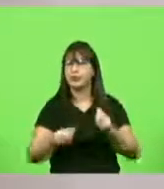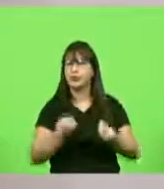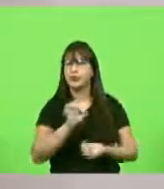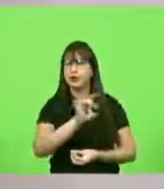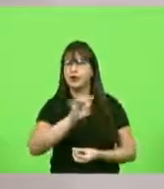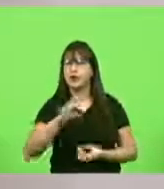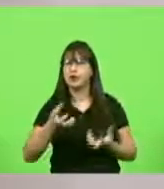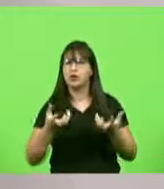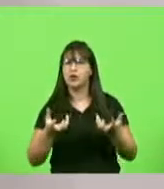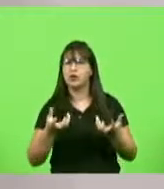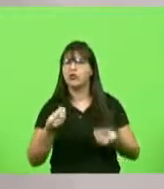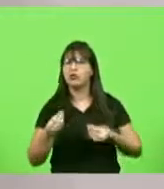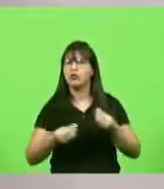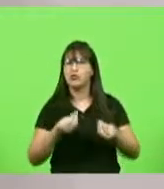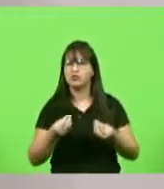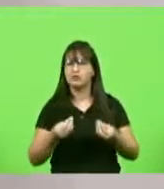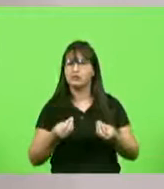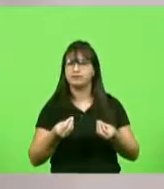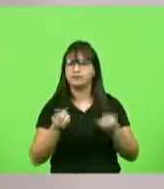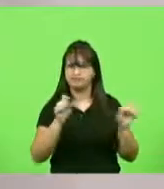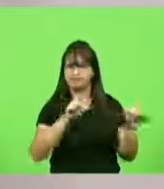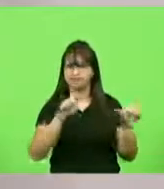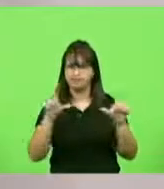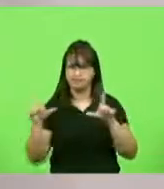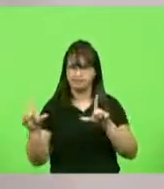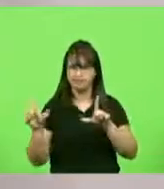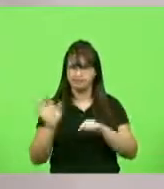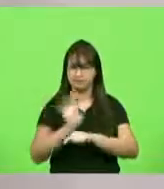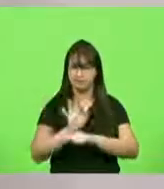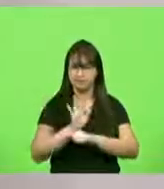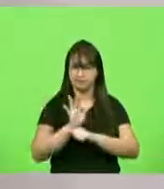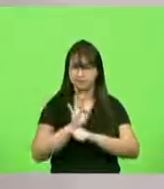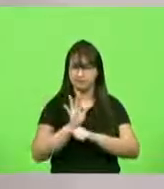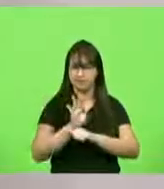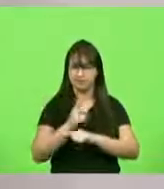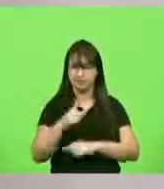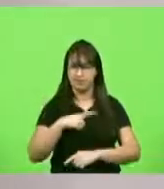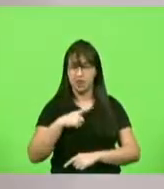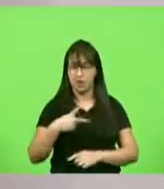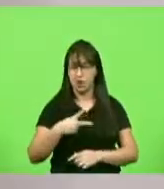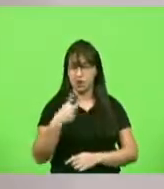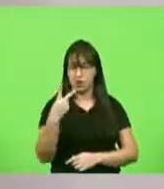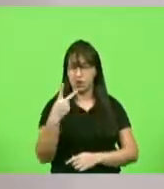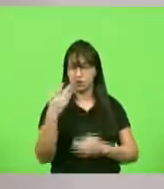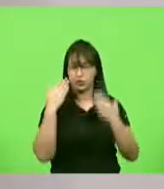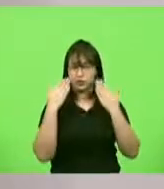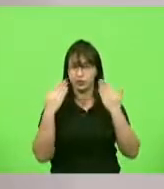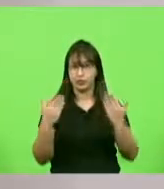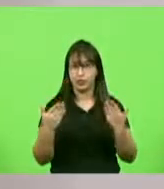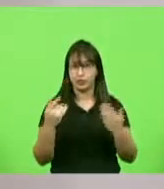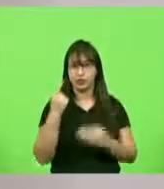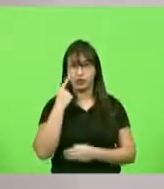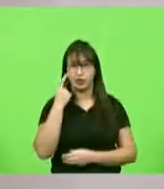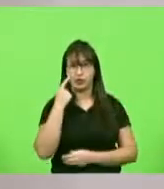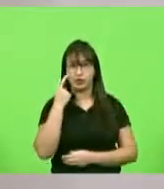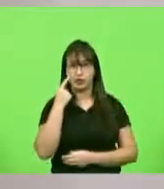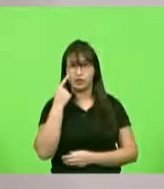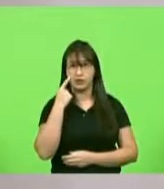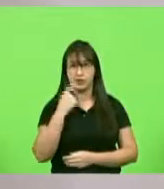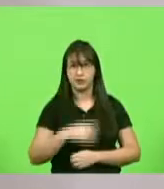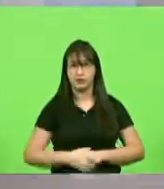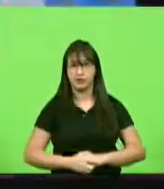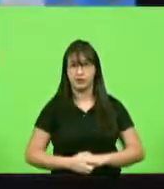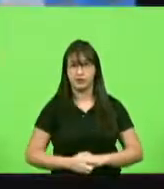pediria que a técnica soltasse o primeiro vídeo, tenho dois vídeos para mostrar, para ver. De uma das